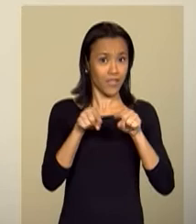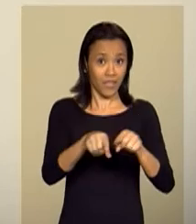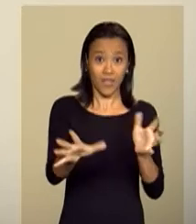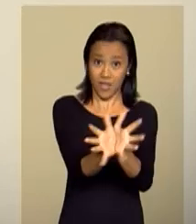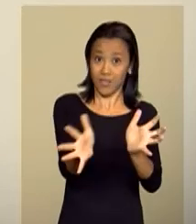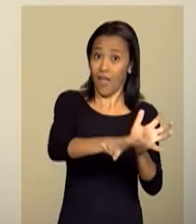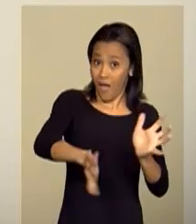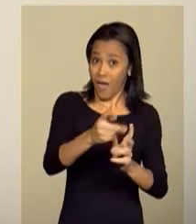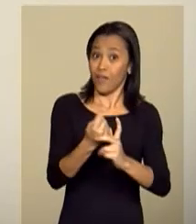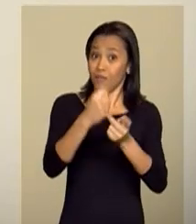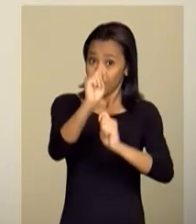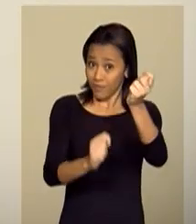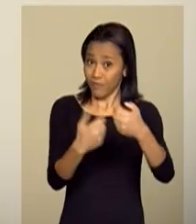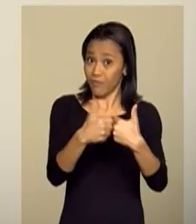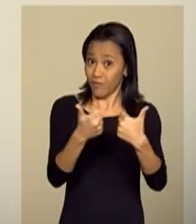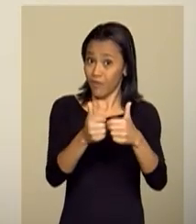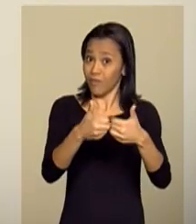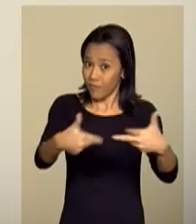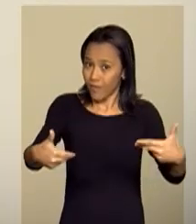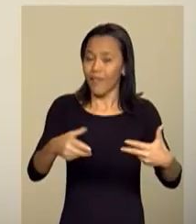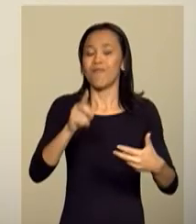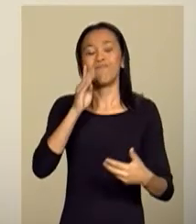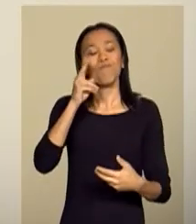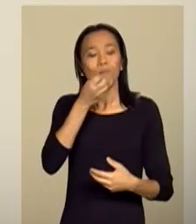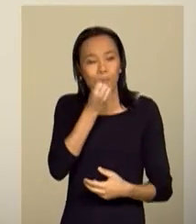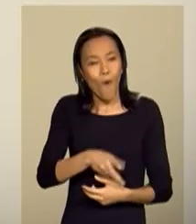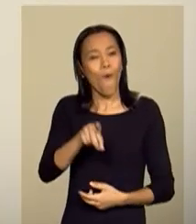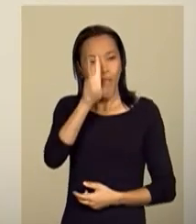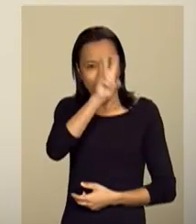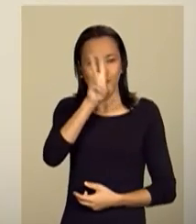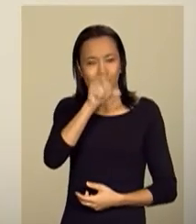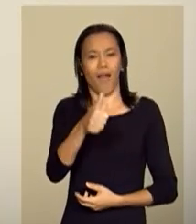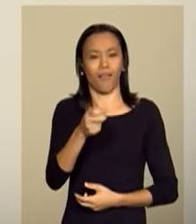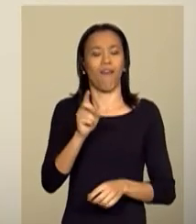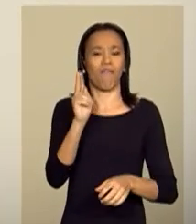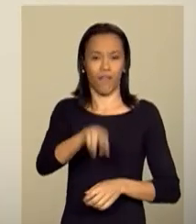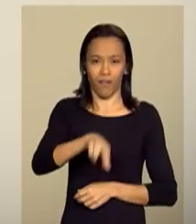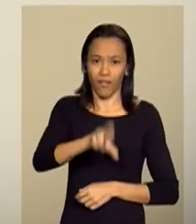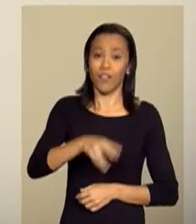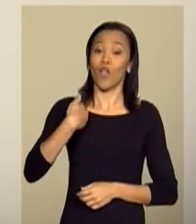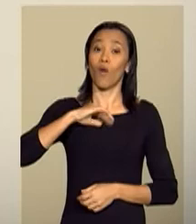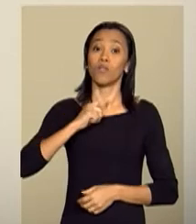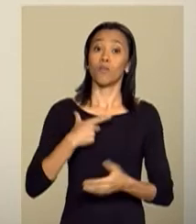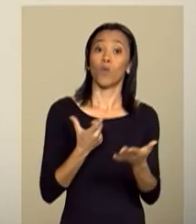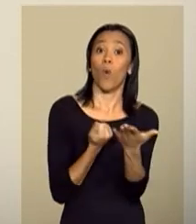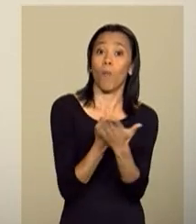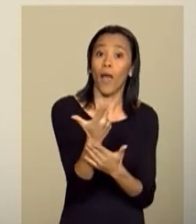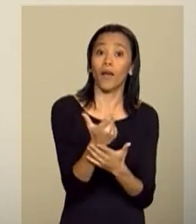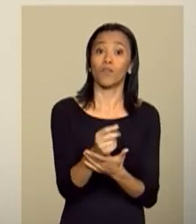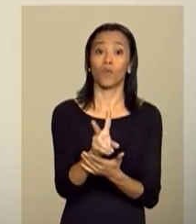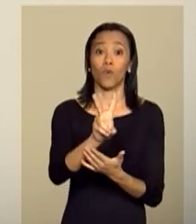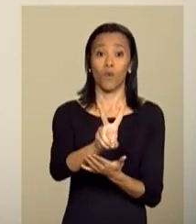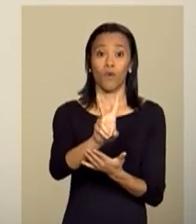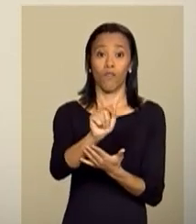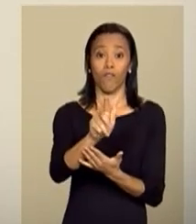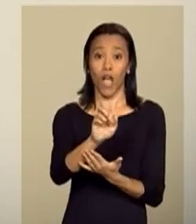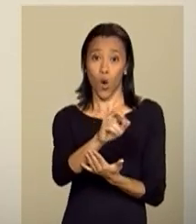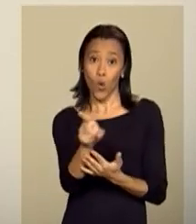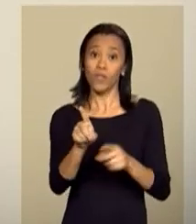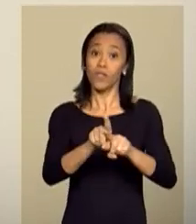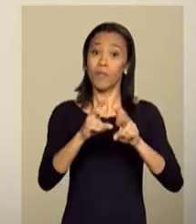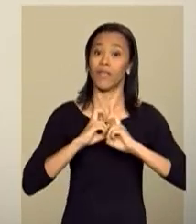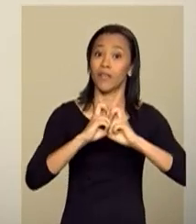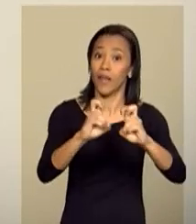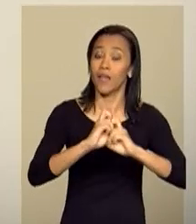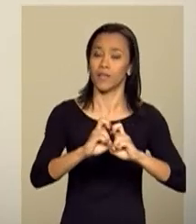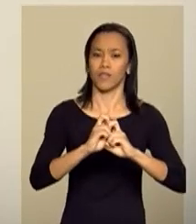transporte não é presidenta Luciano muito bem lembrado nós temos comprado por exemplo vagões e trens ambulâncias